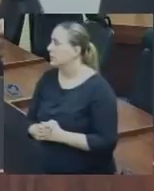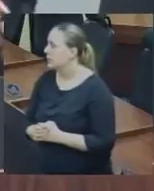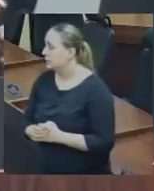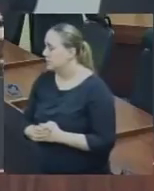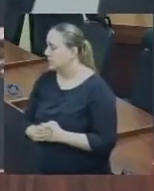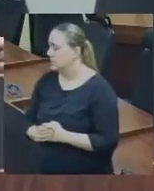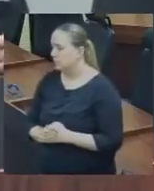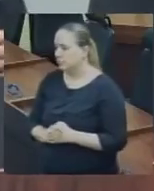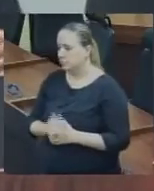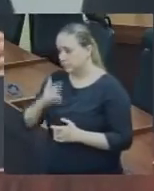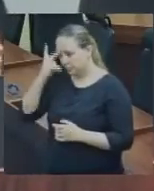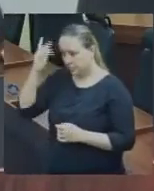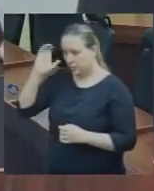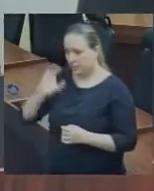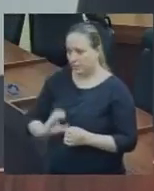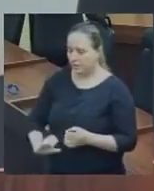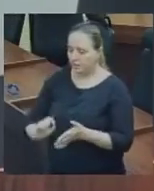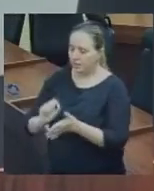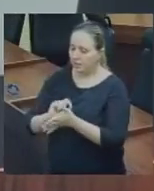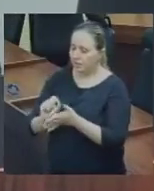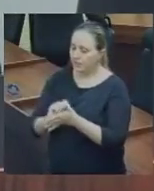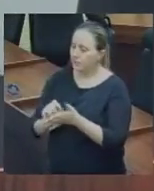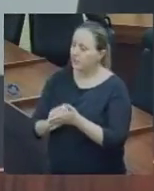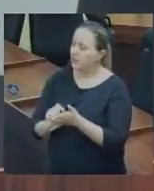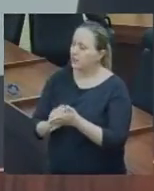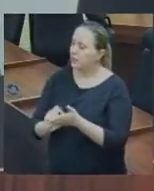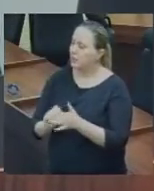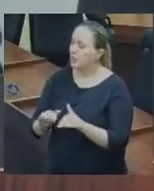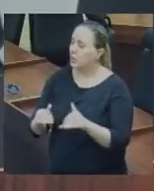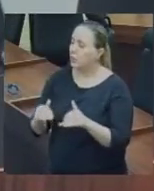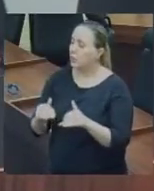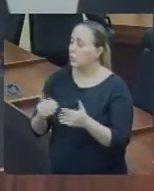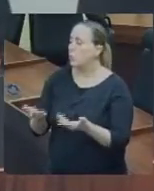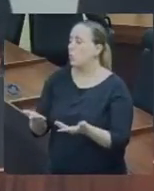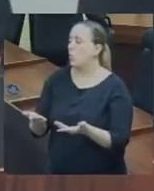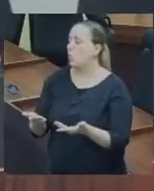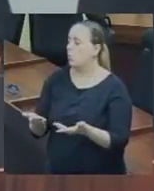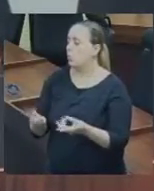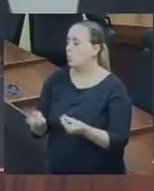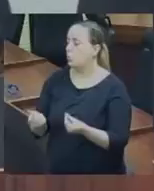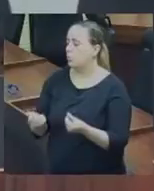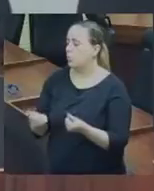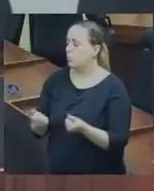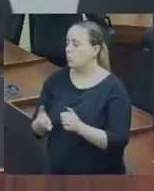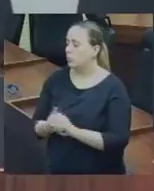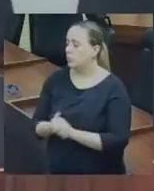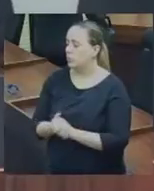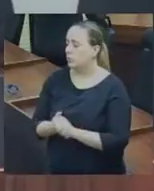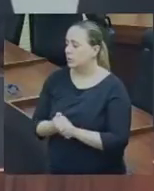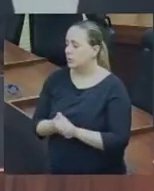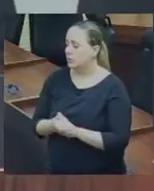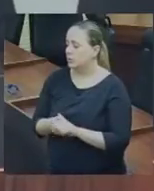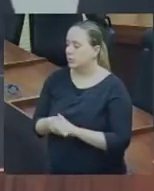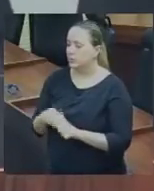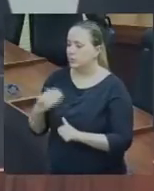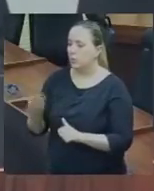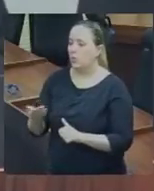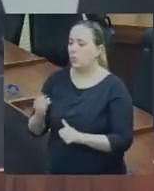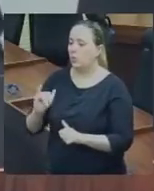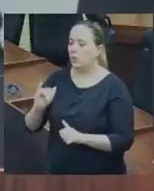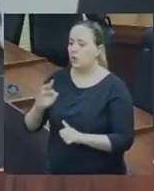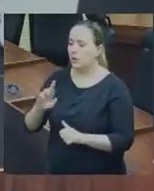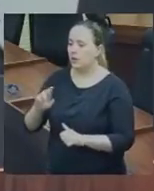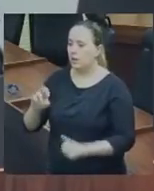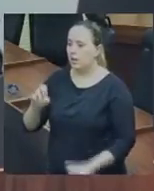escrevi ali qual é a pena da aam nelfa há há há irregularidade